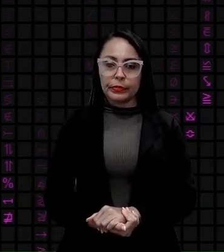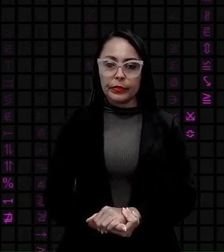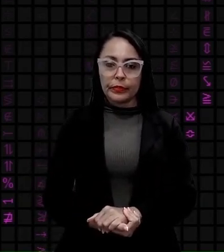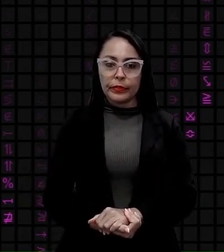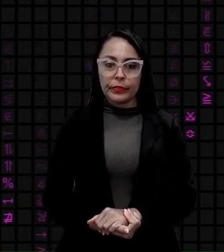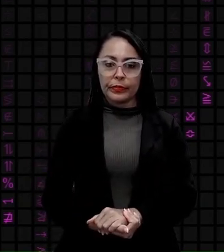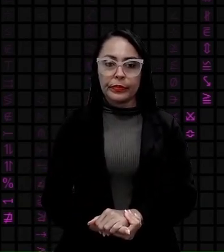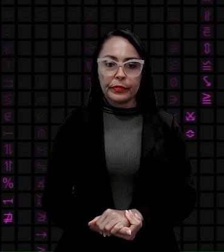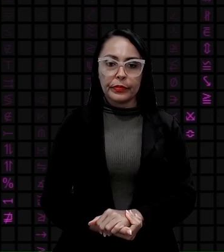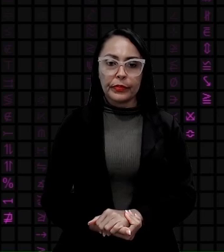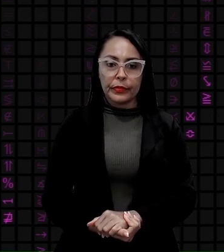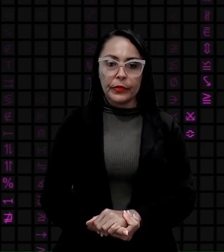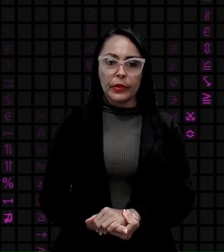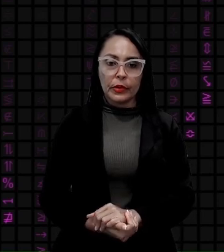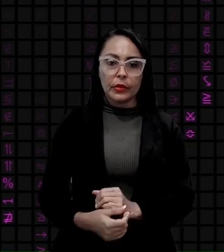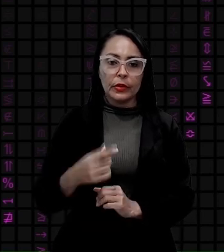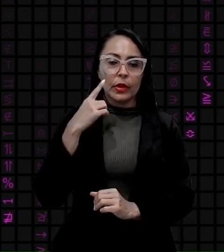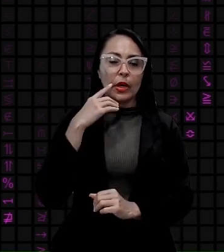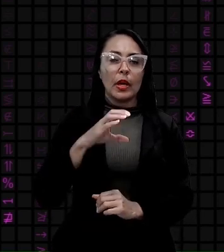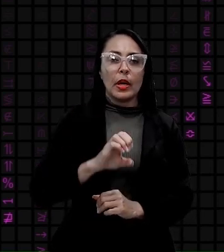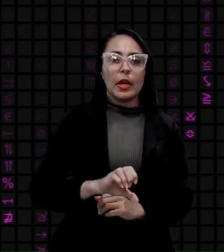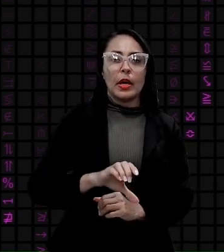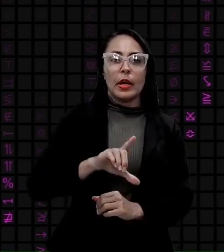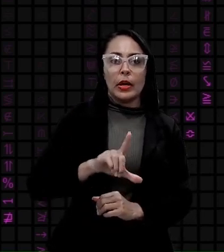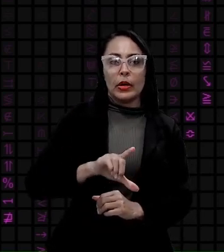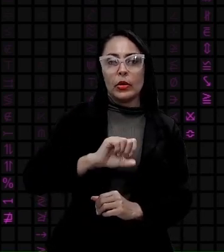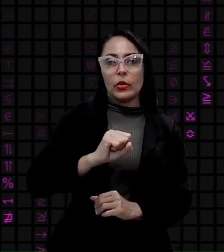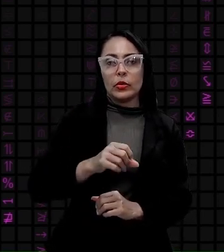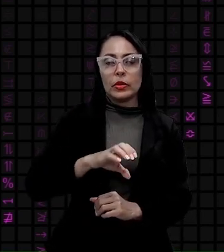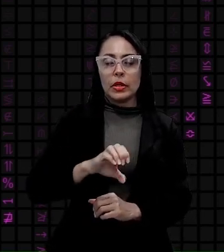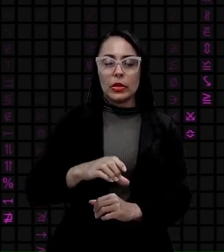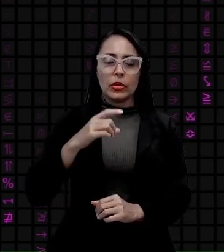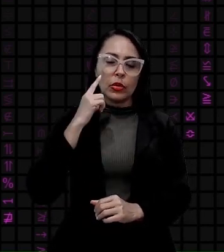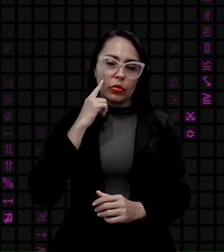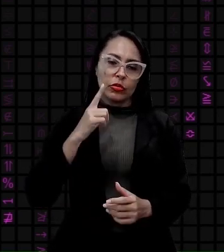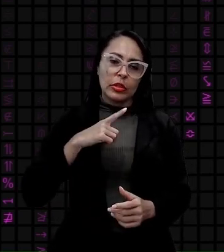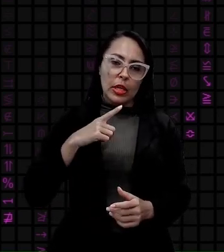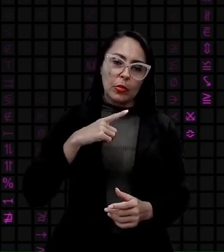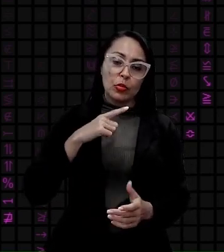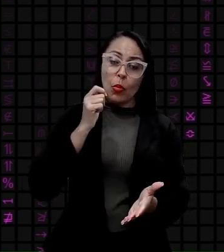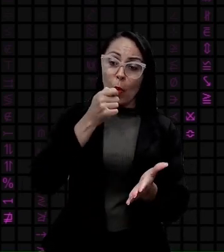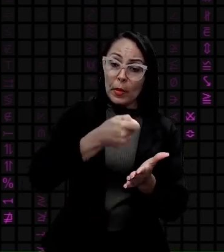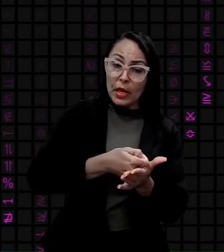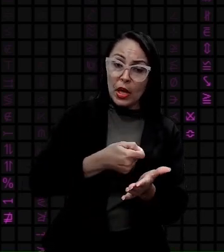No caso do if-else, eu vou ter aqui um desvio condicional obrigatório.